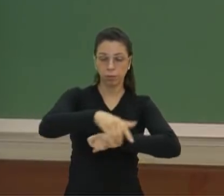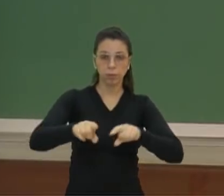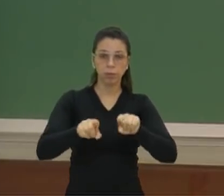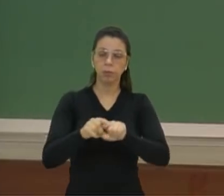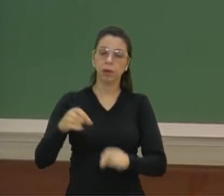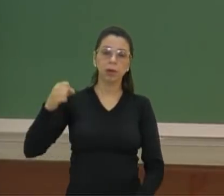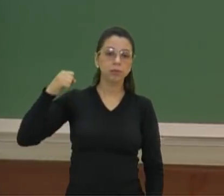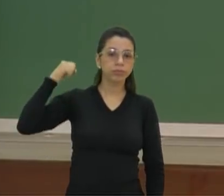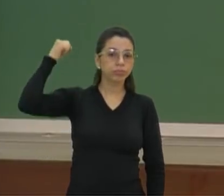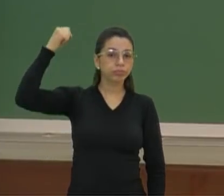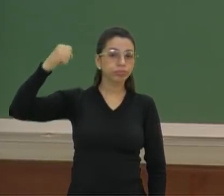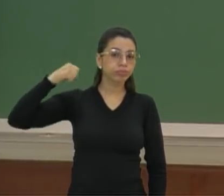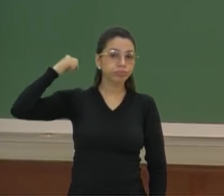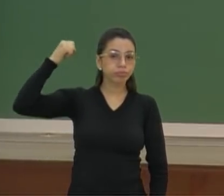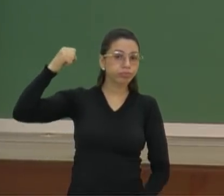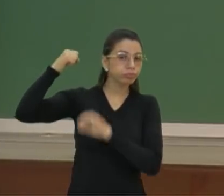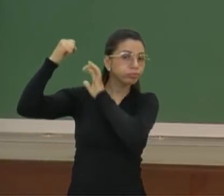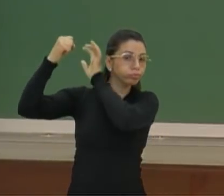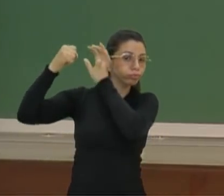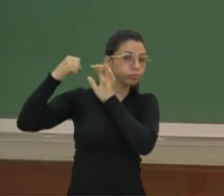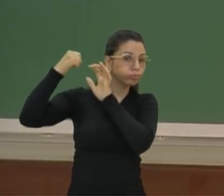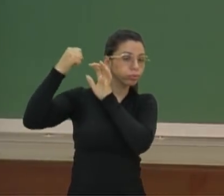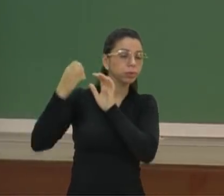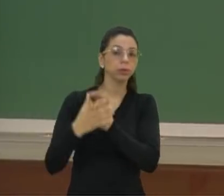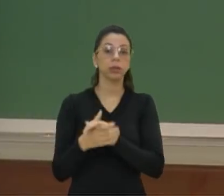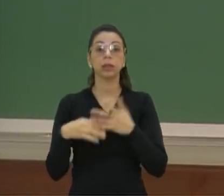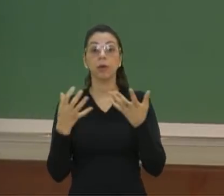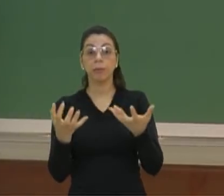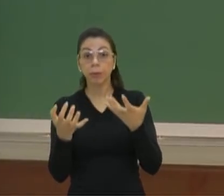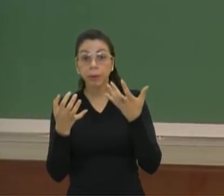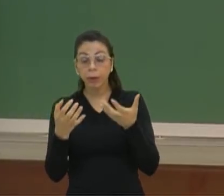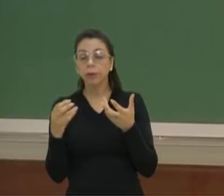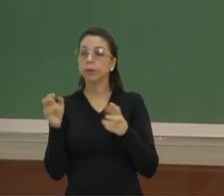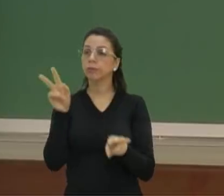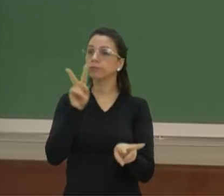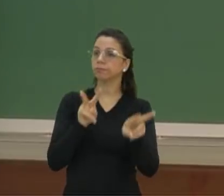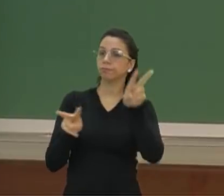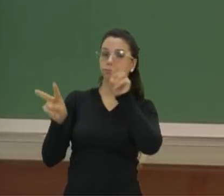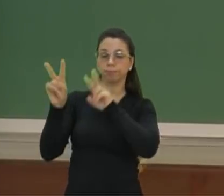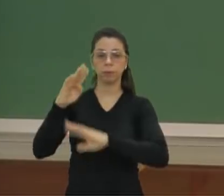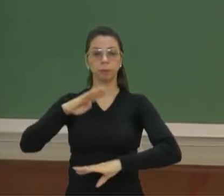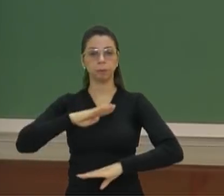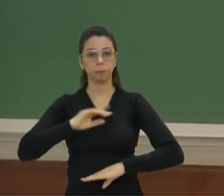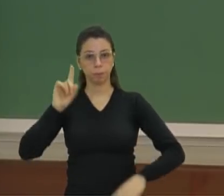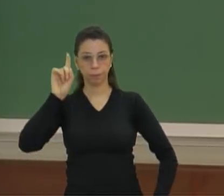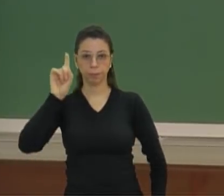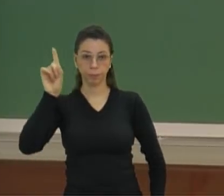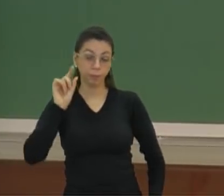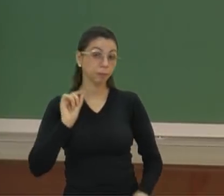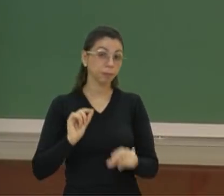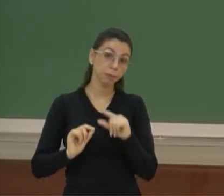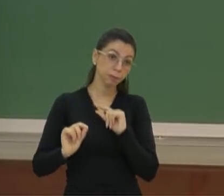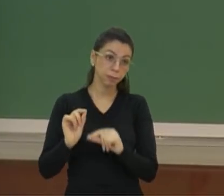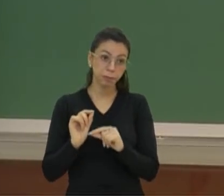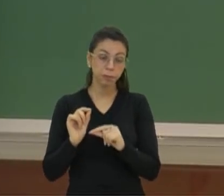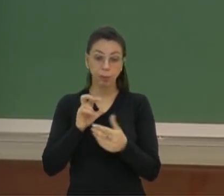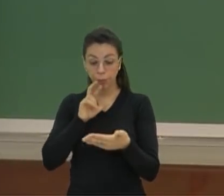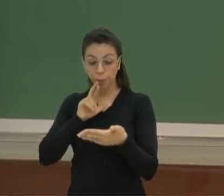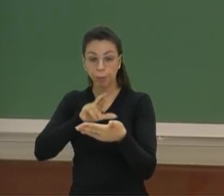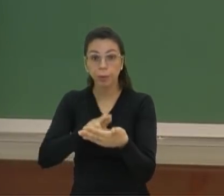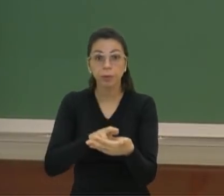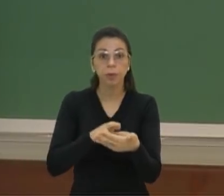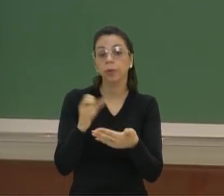ele queria? Que você olhasse esses objetos, essas situações do cotidiano e dissesse quais